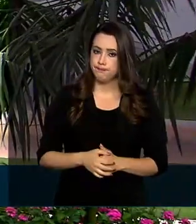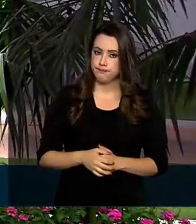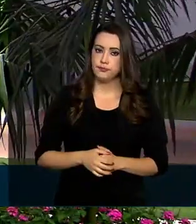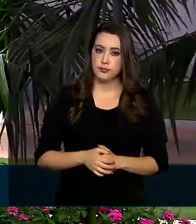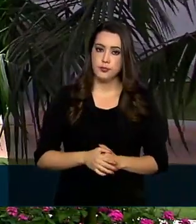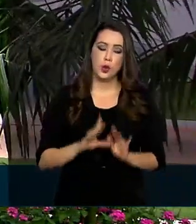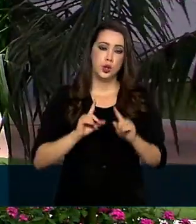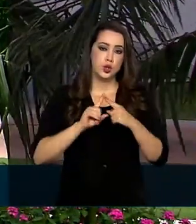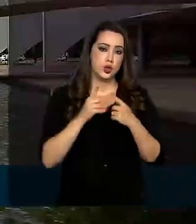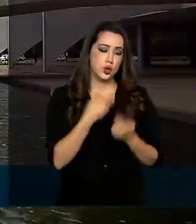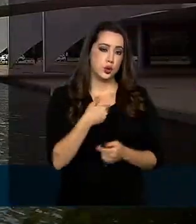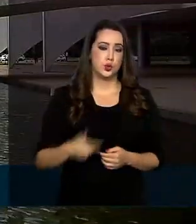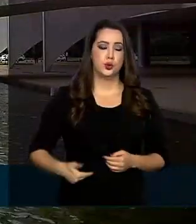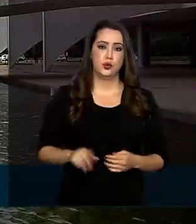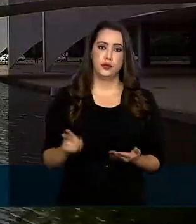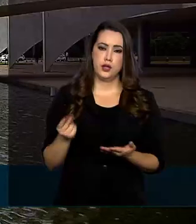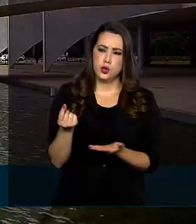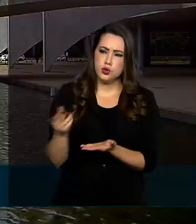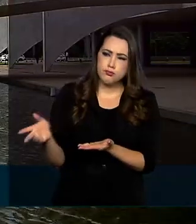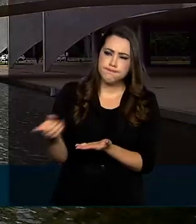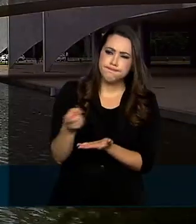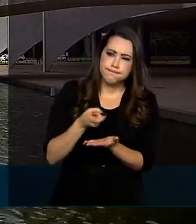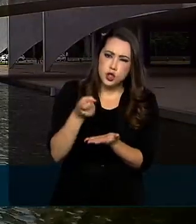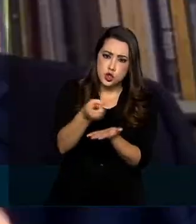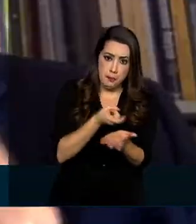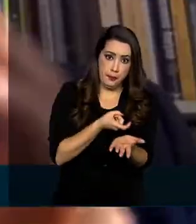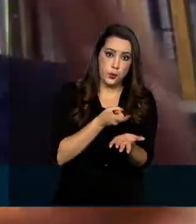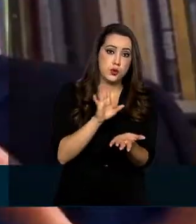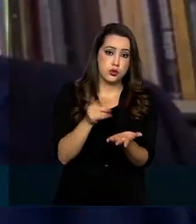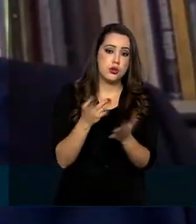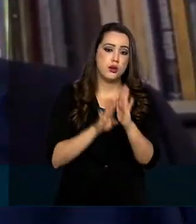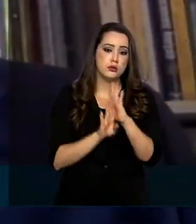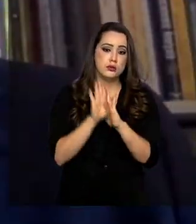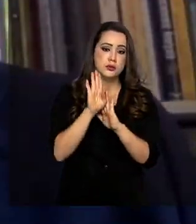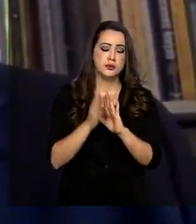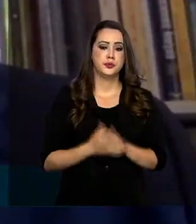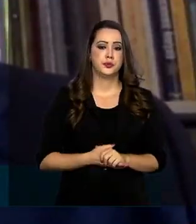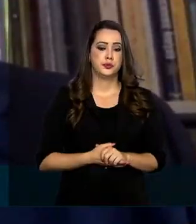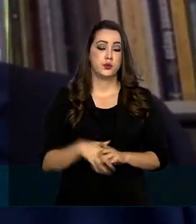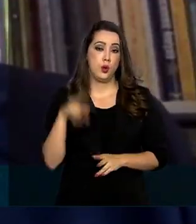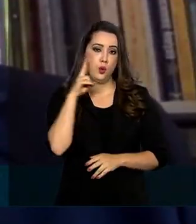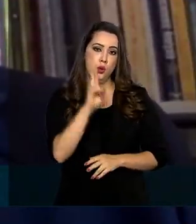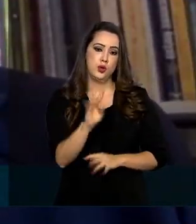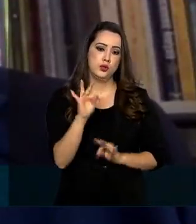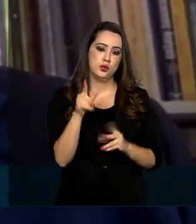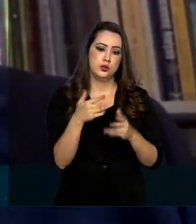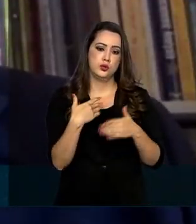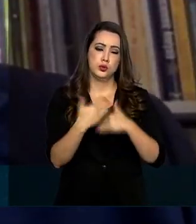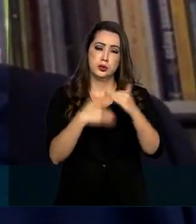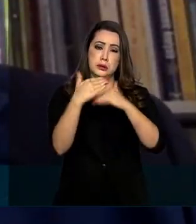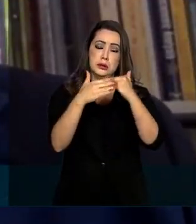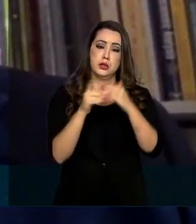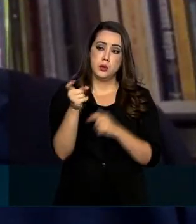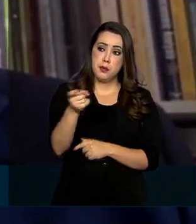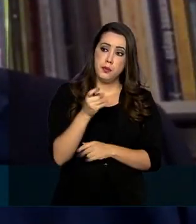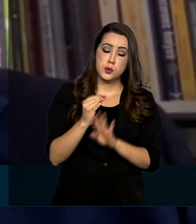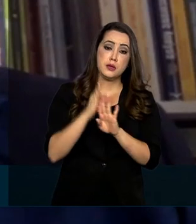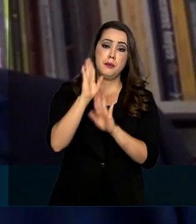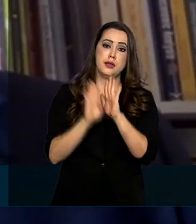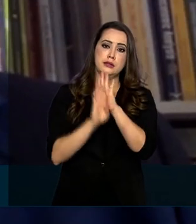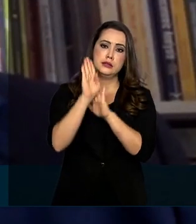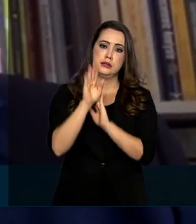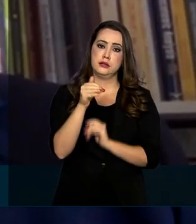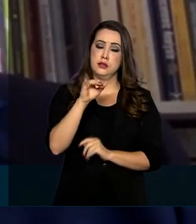o governo, a arrecadação já demonstra sinais de recuperação. Olhando toda a federação, o imposto que tem a maior arrecadação é o